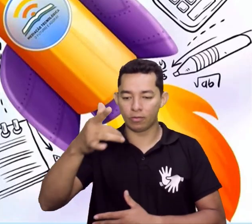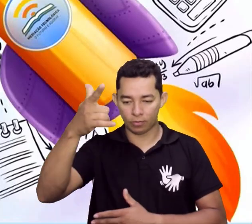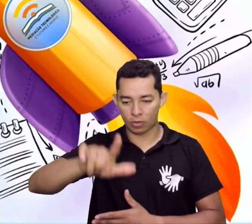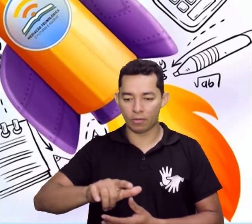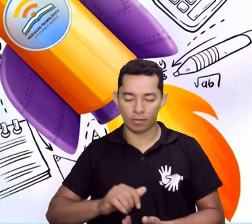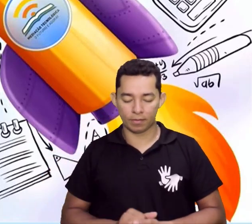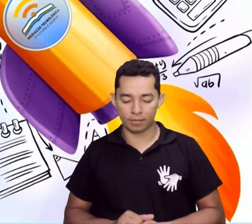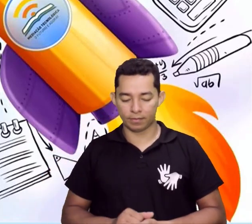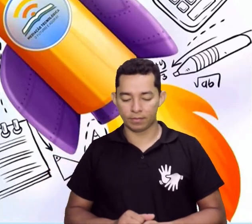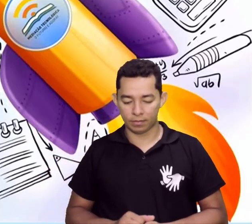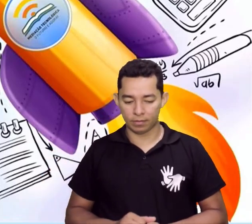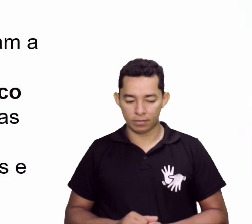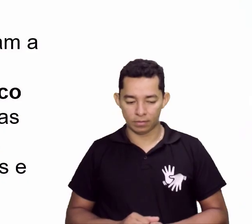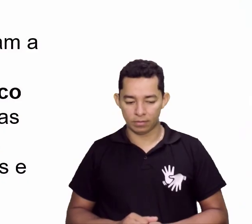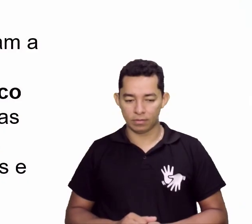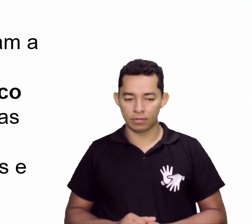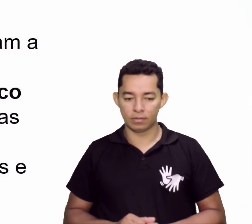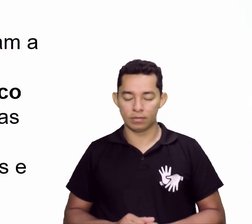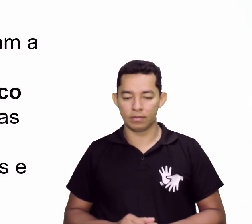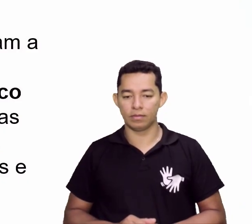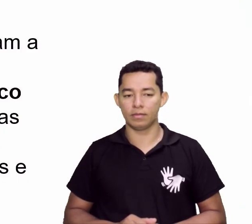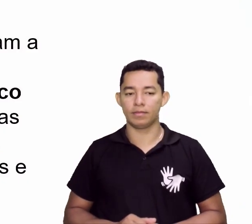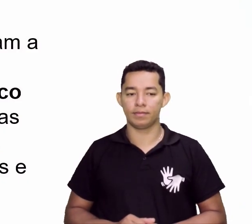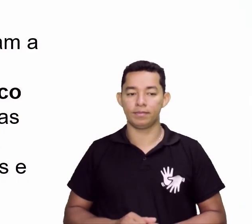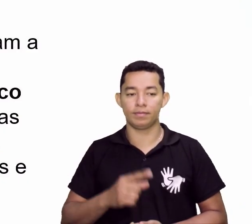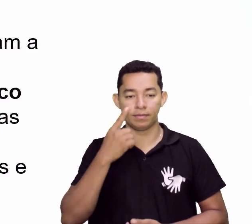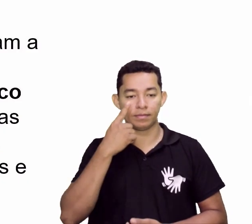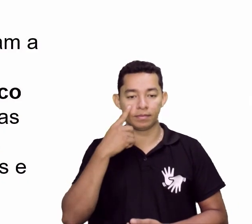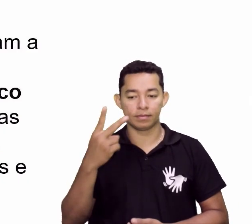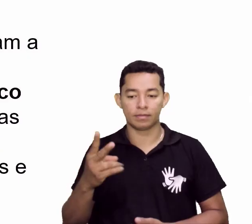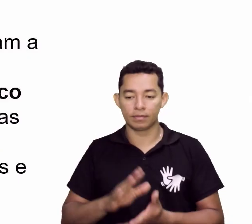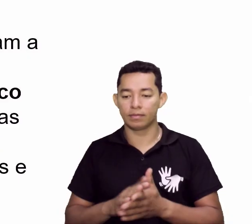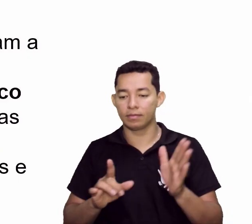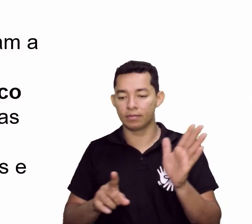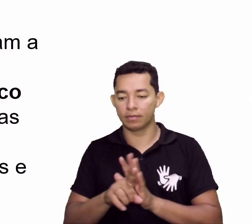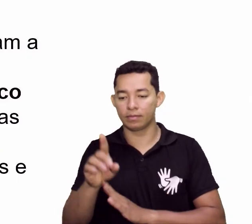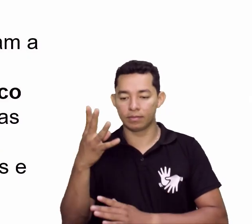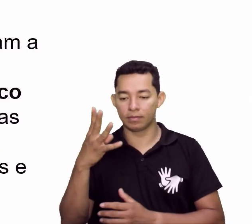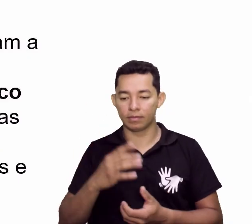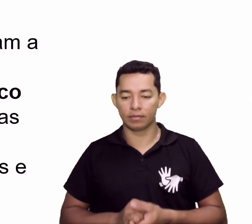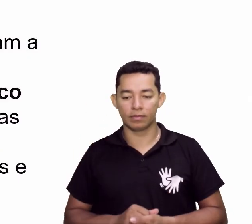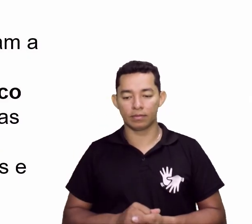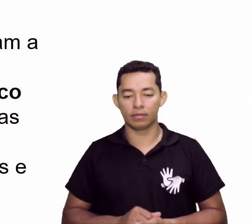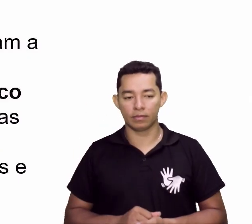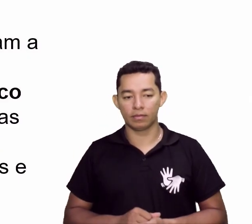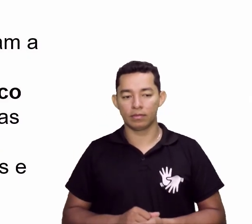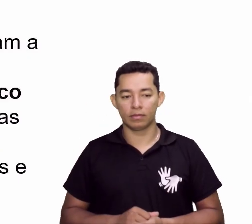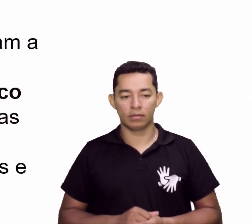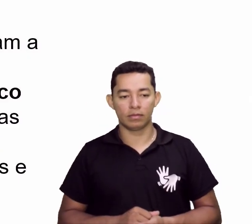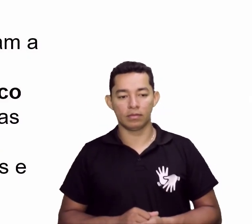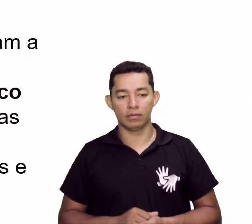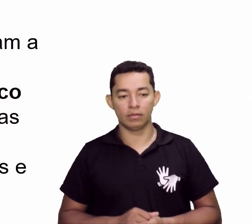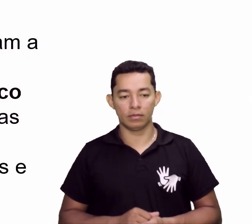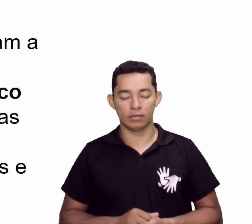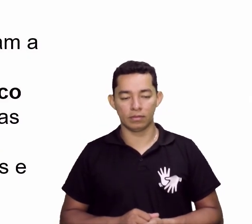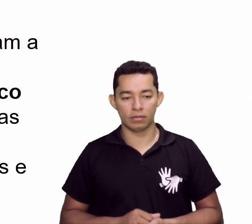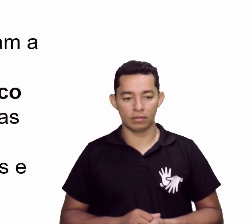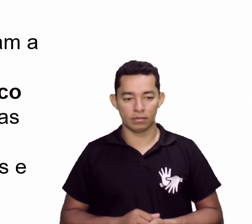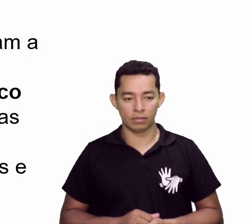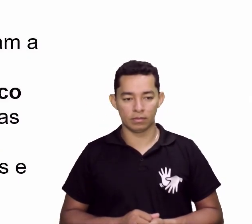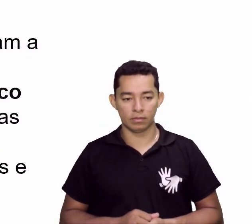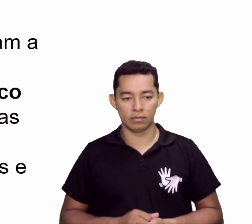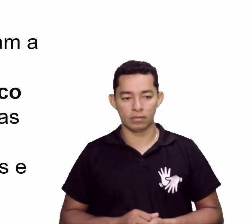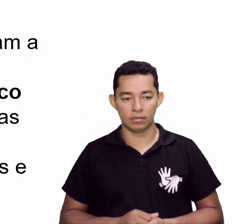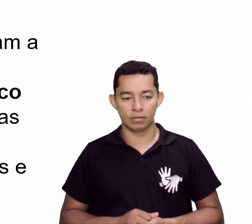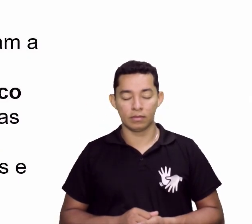aí. Olha só, questão do número 4, tá? Olha só o nosso texto